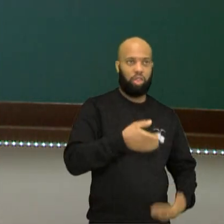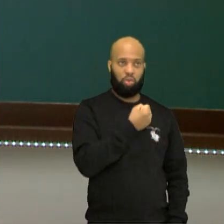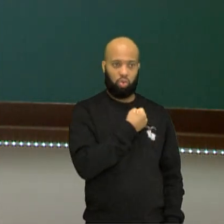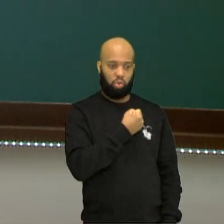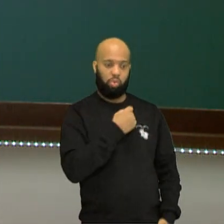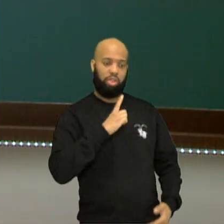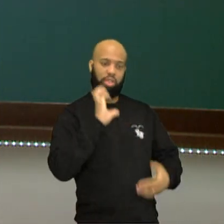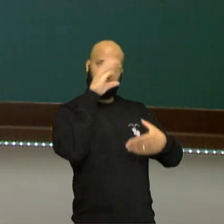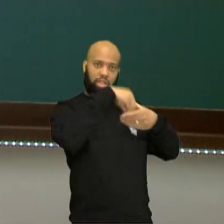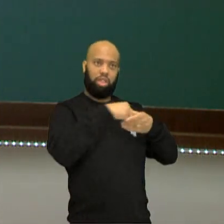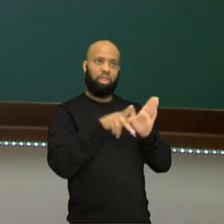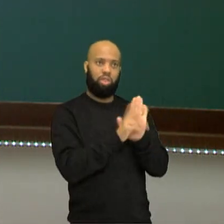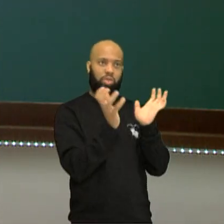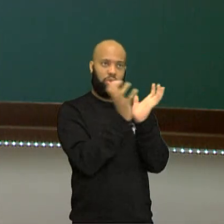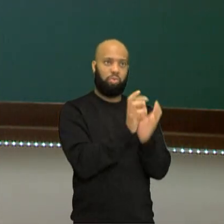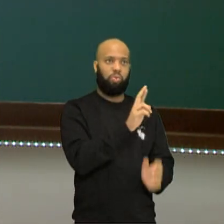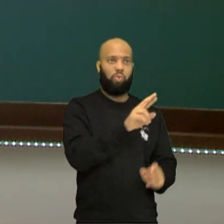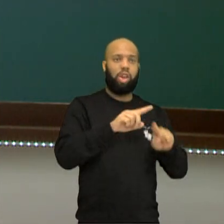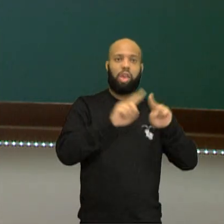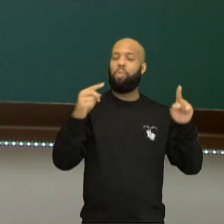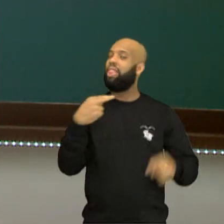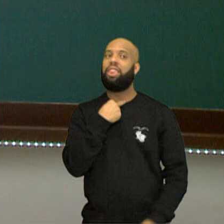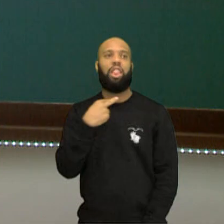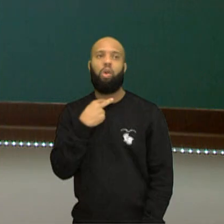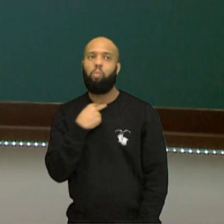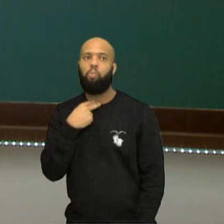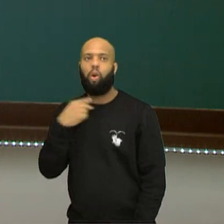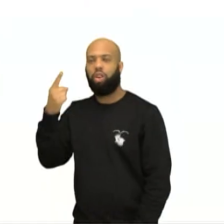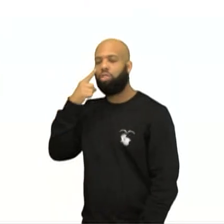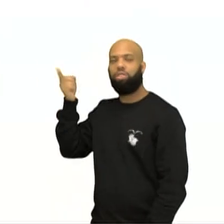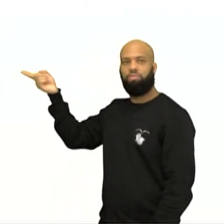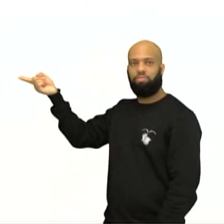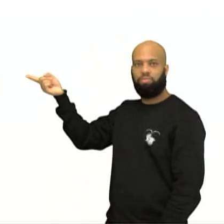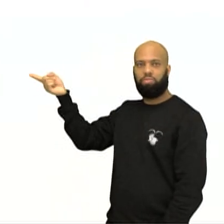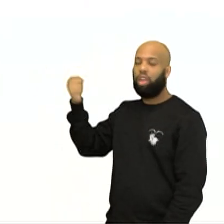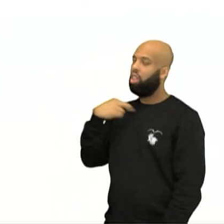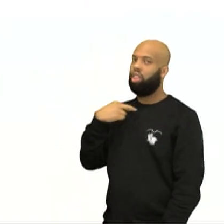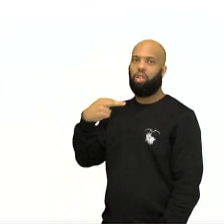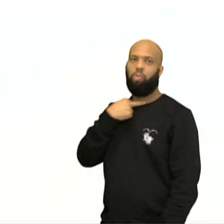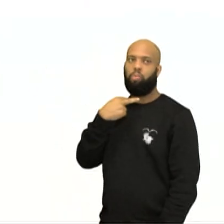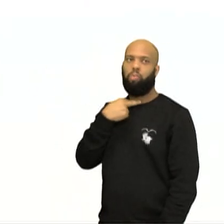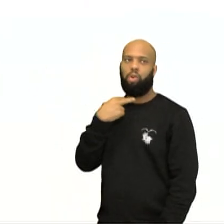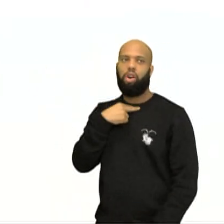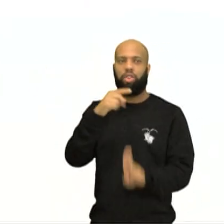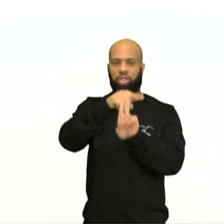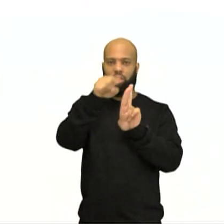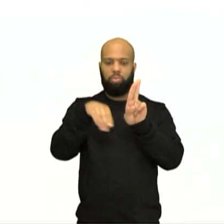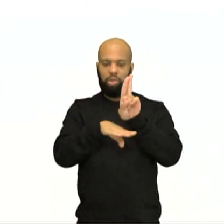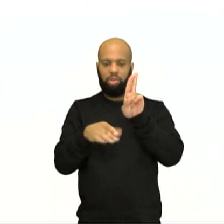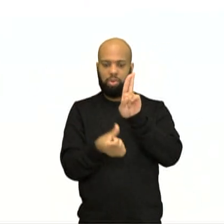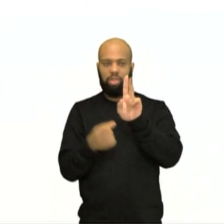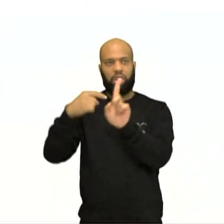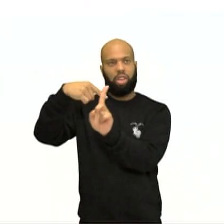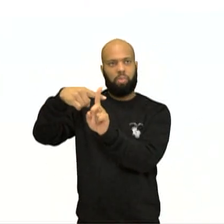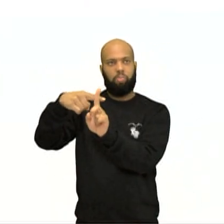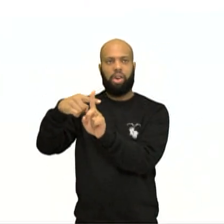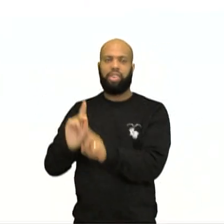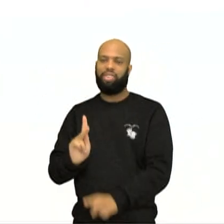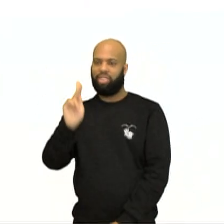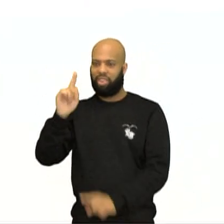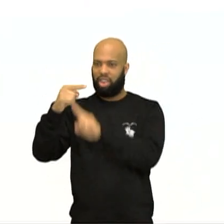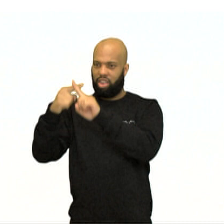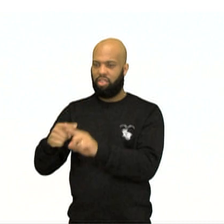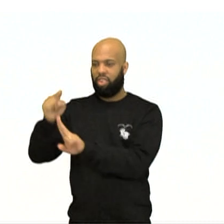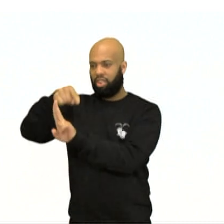aos reais, ok, mas que não pode ser π sobre 6 mais k vezes π